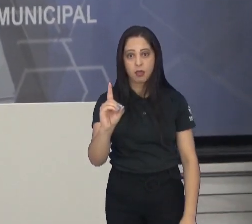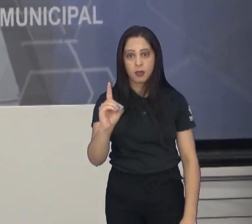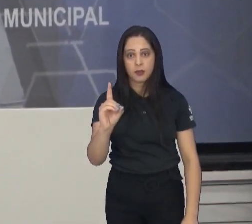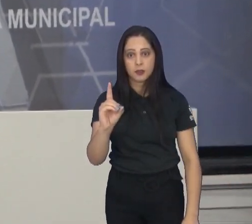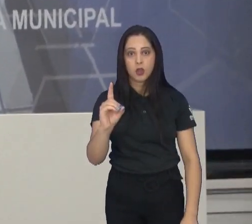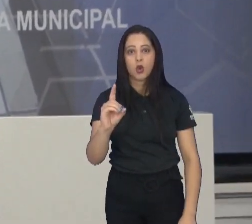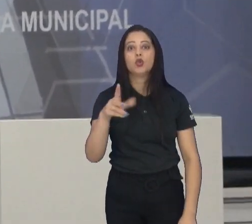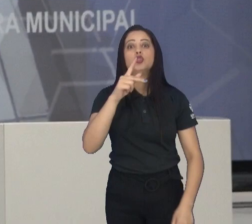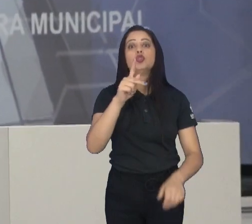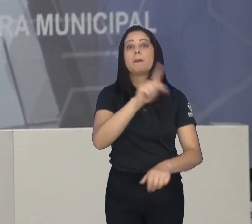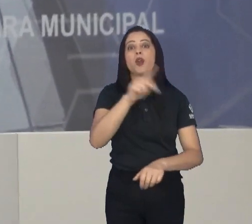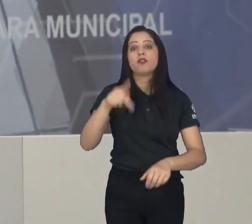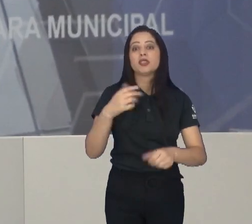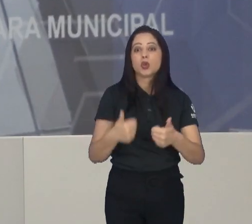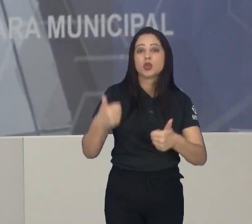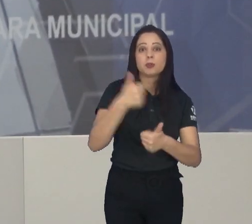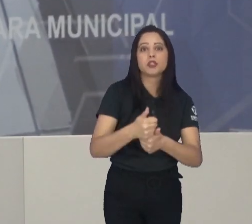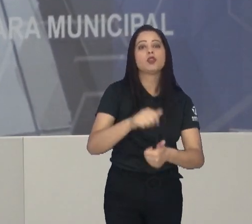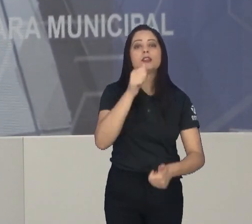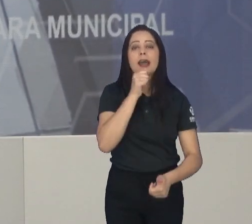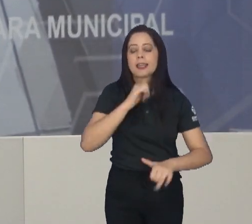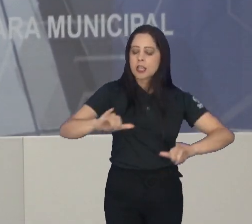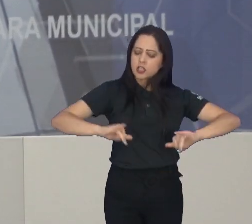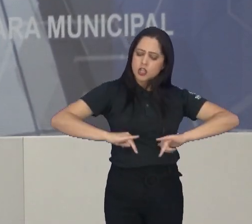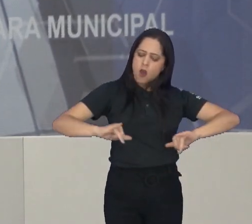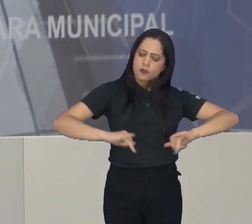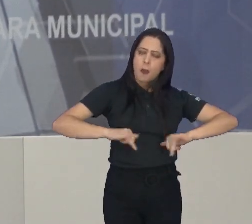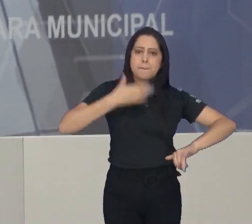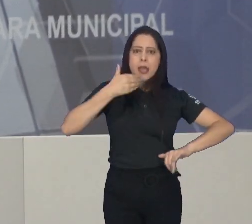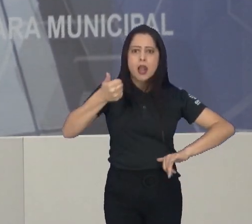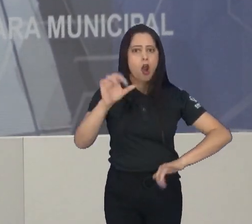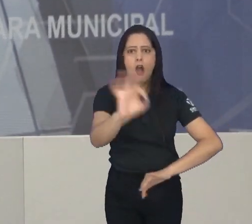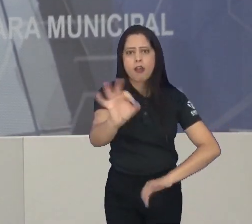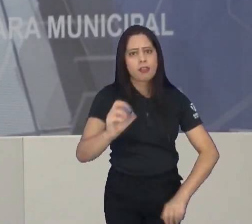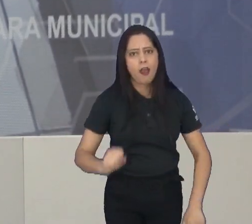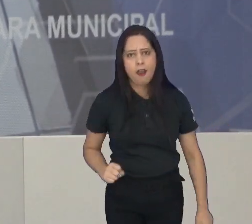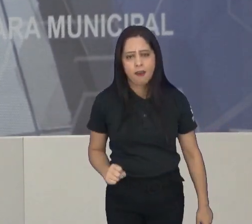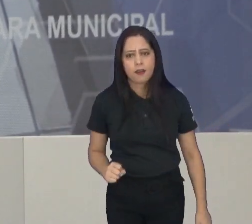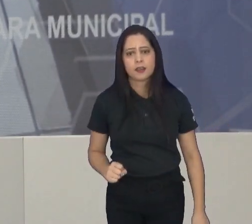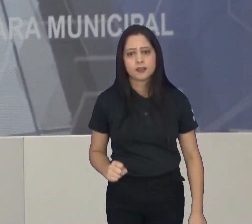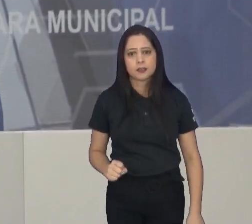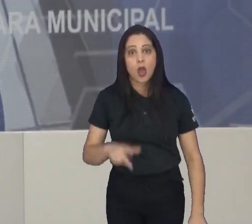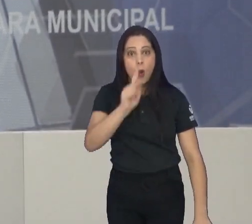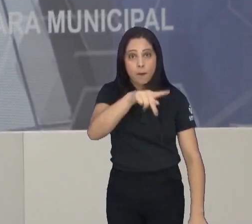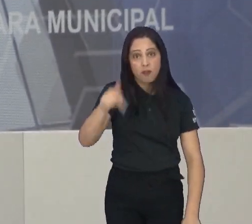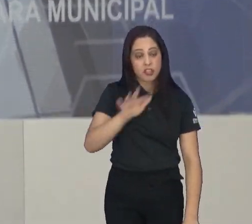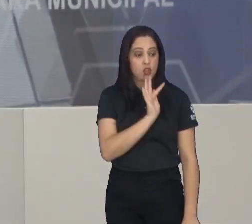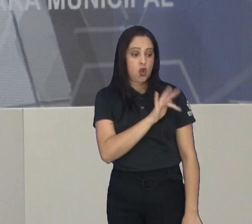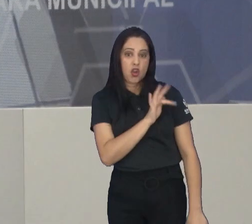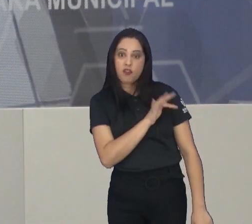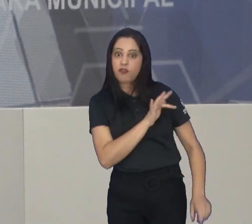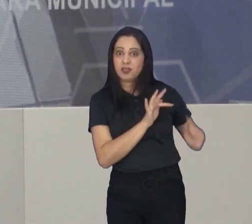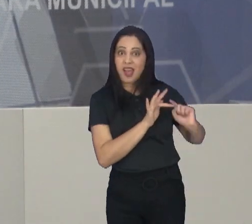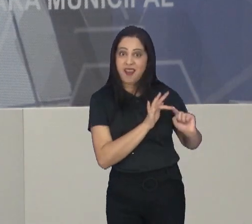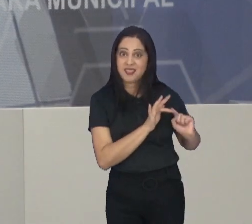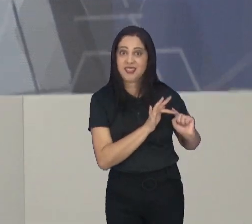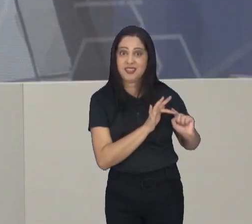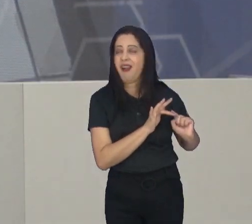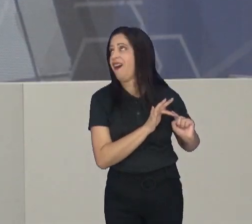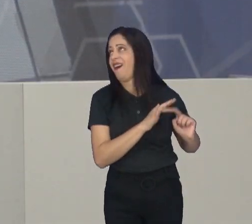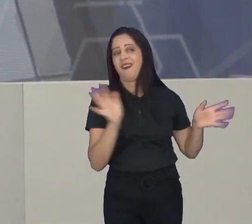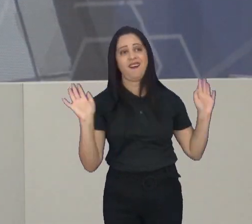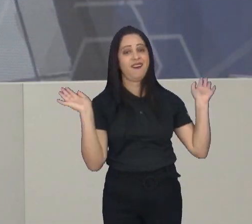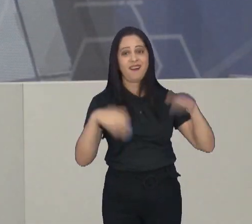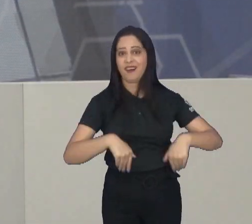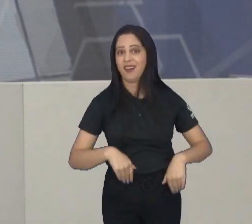suas mesmas demandas e dificuldades. Não melhorou em nada. Os professores da Fundaz nem se fala. Nem se fala